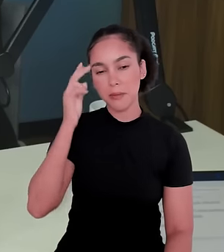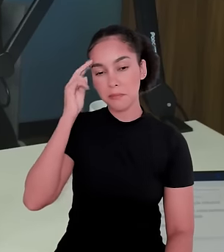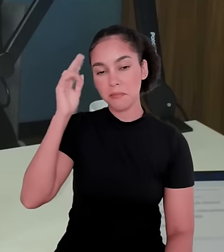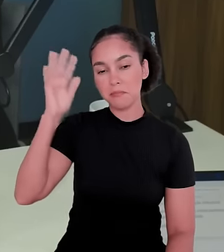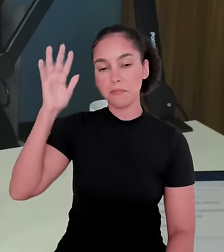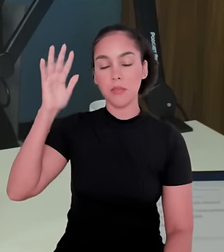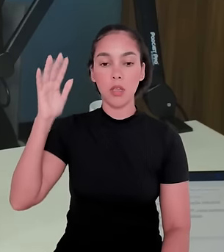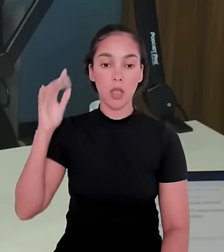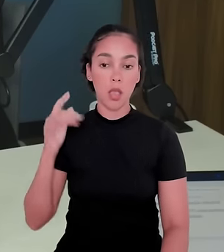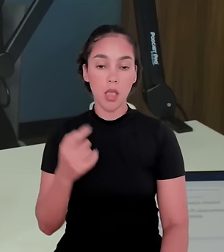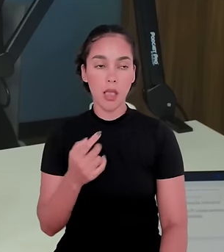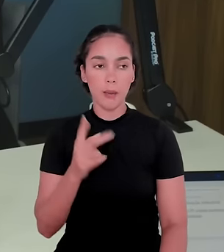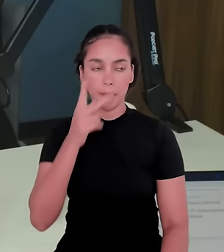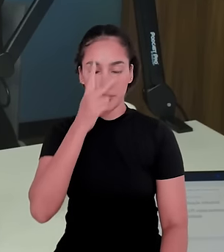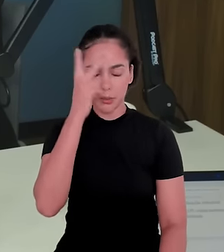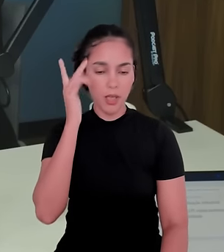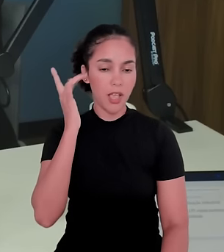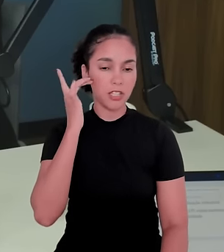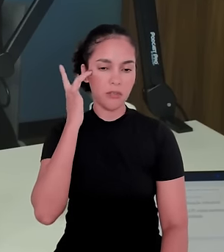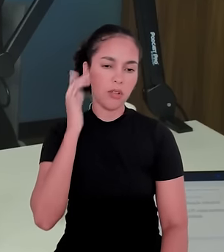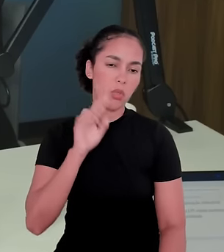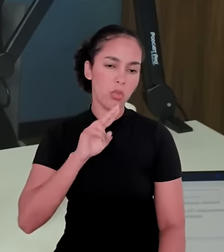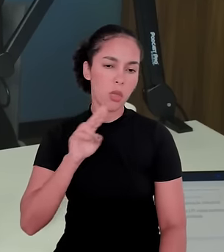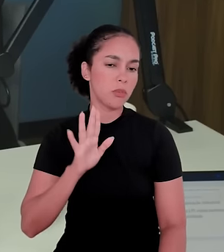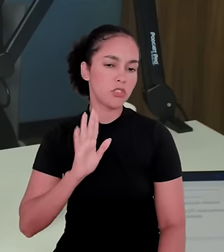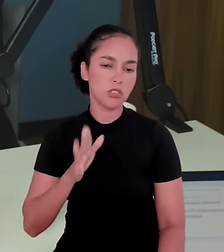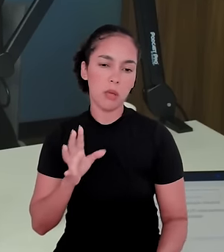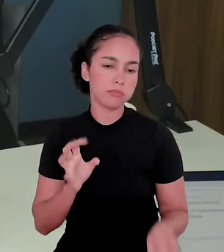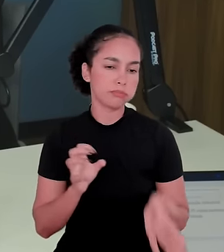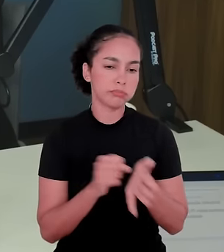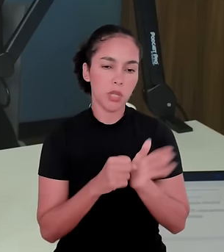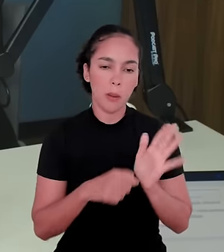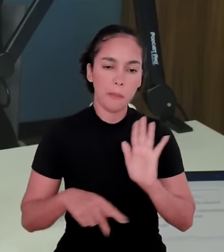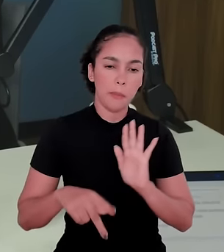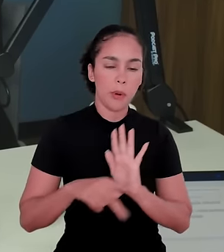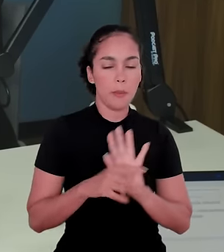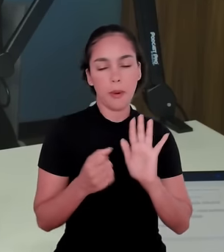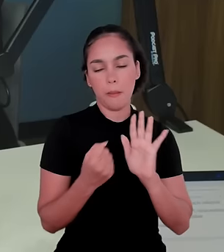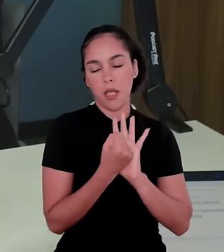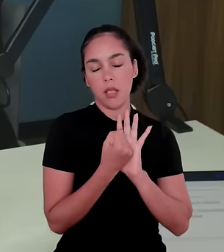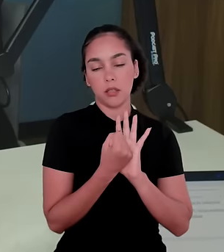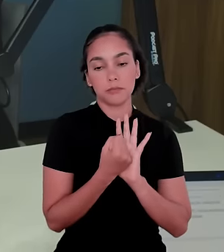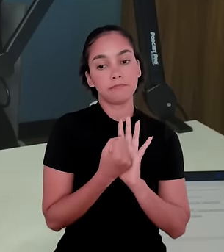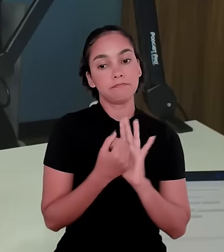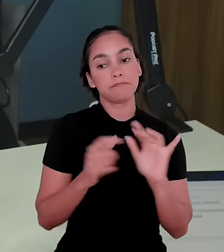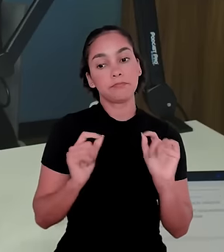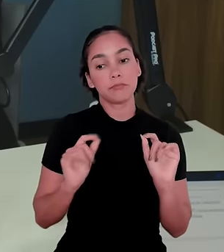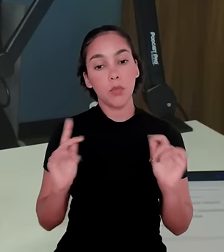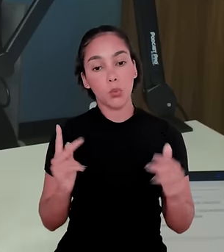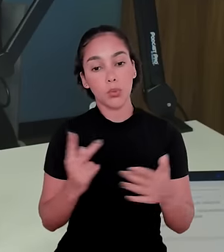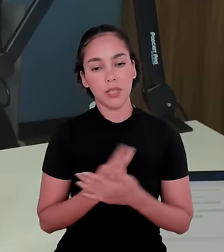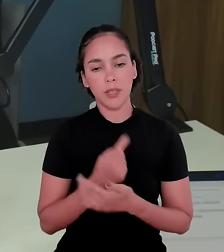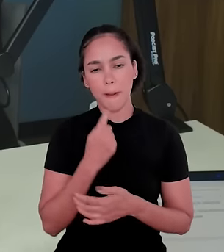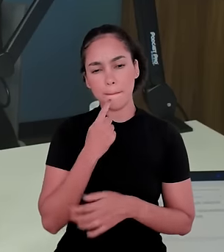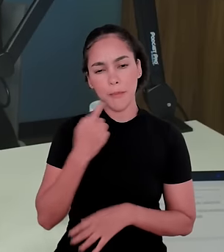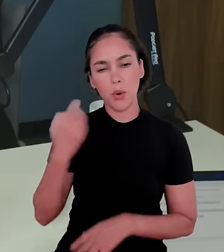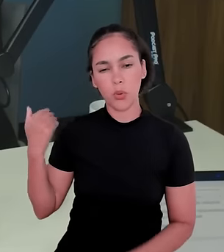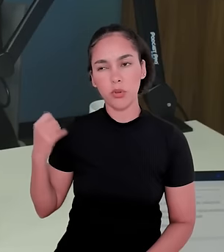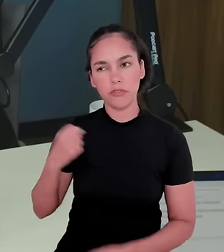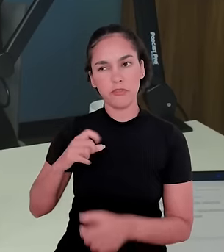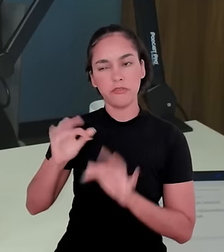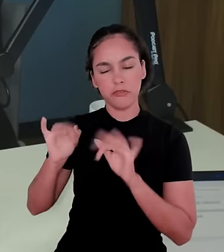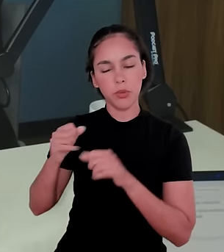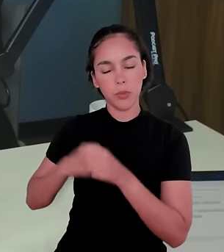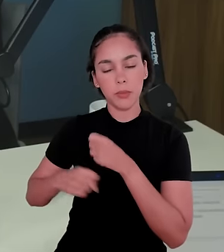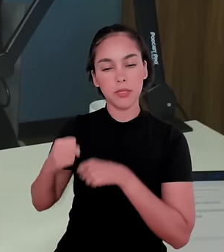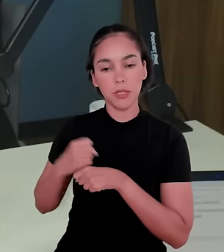com esse nome fantasia ali ele teria a propriedade da marca né O que que aconteceu is faz pouco tempo foi final do ano